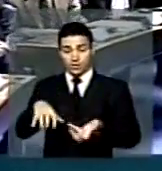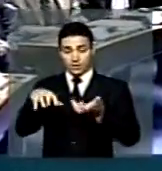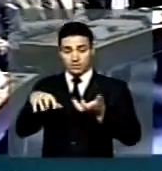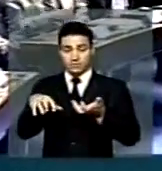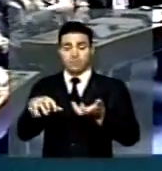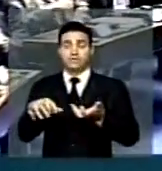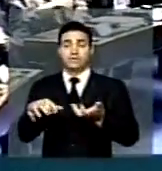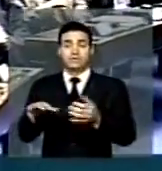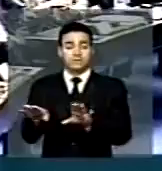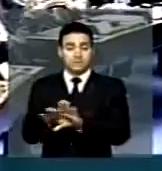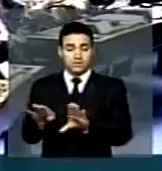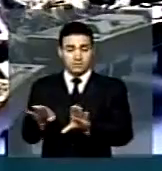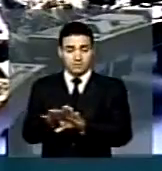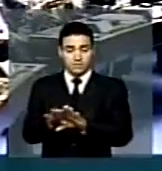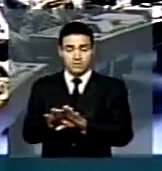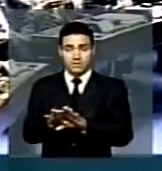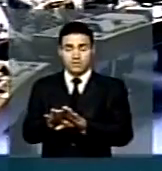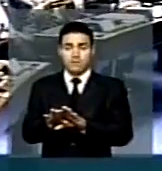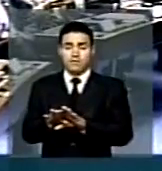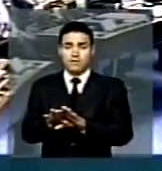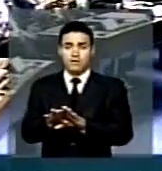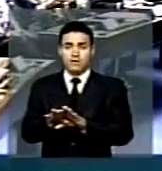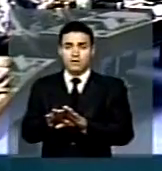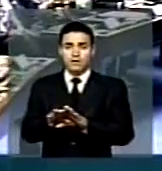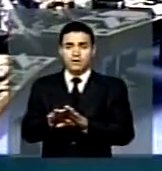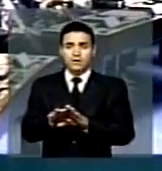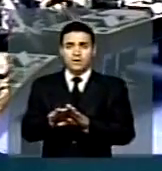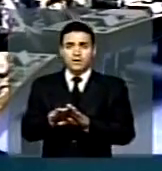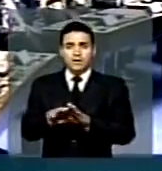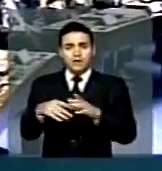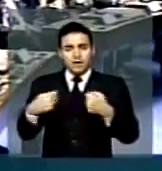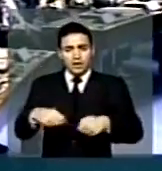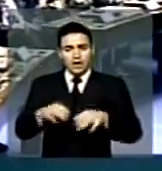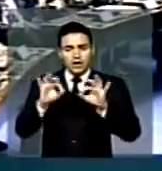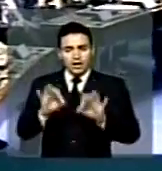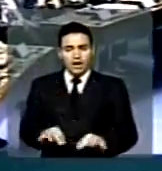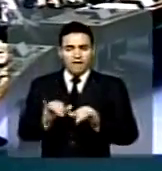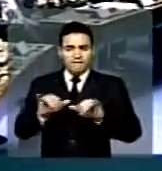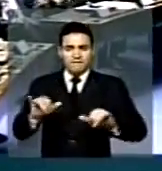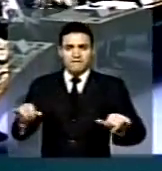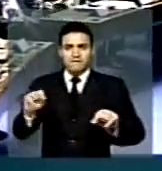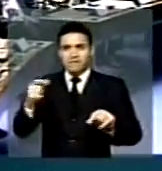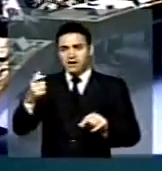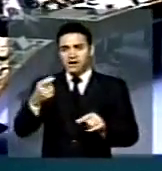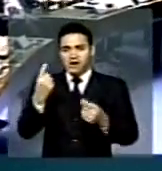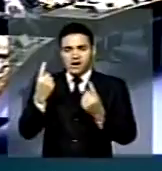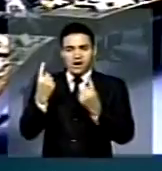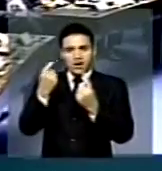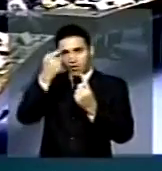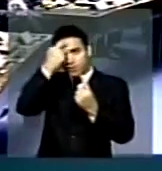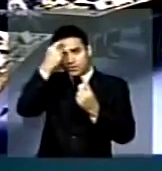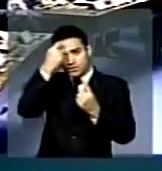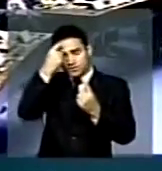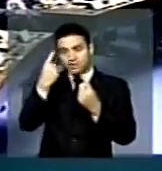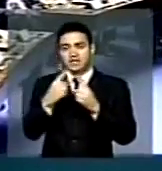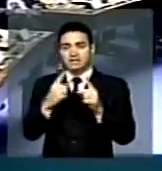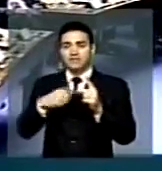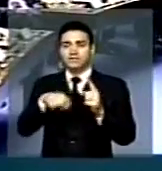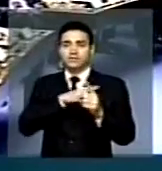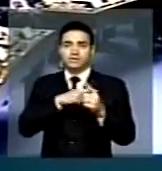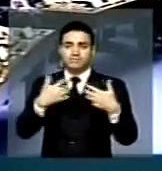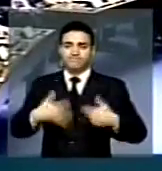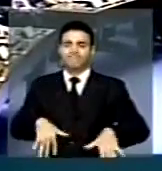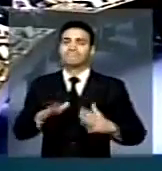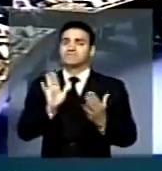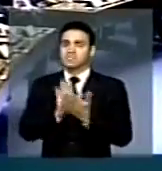Nacional também tivesse a necessária informação e consciência do desafio que nós estávamos enfrentando. Já